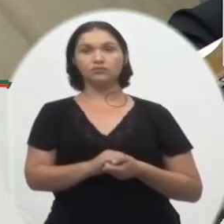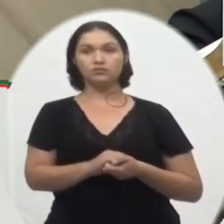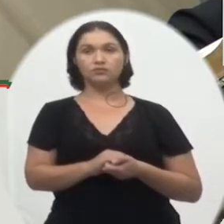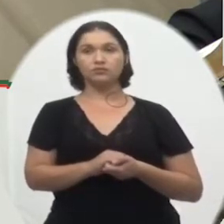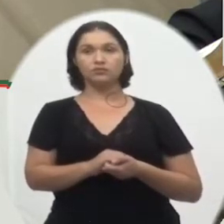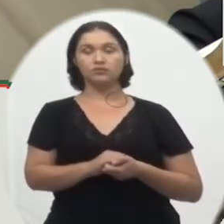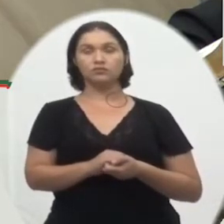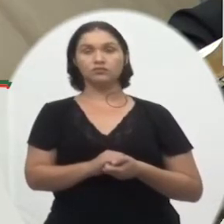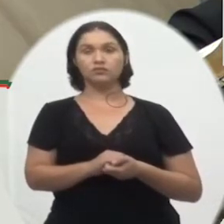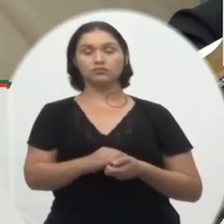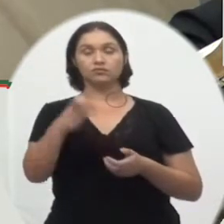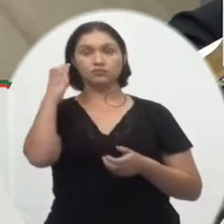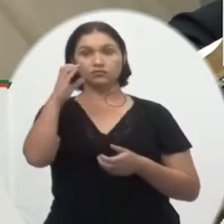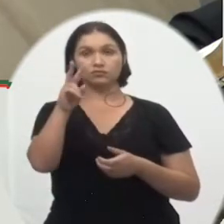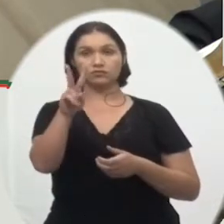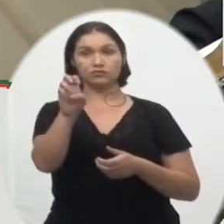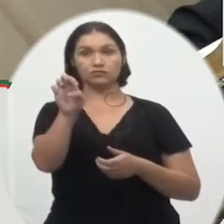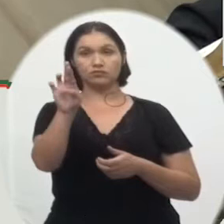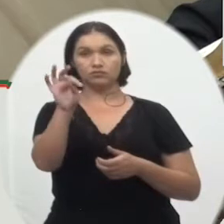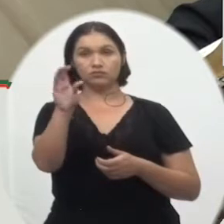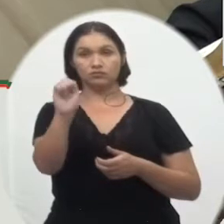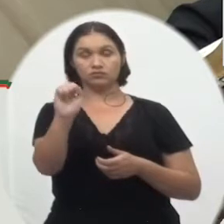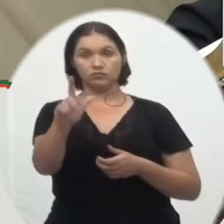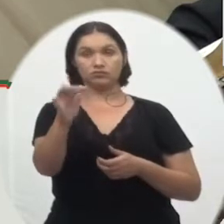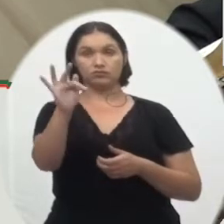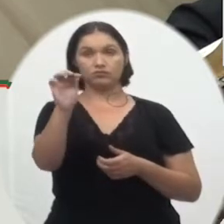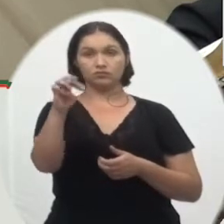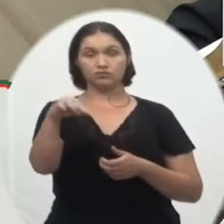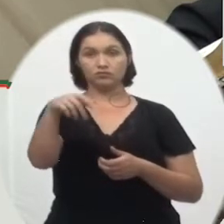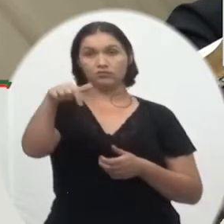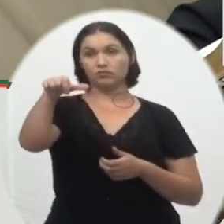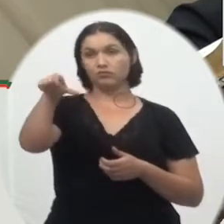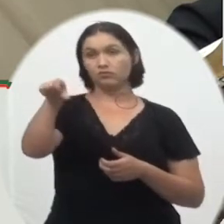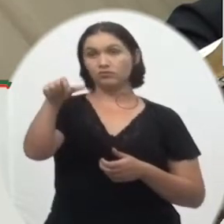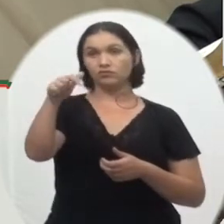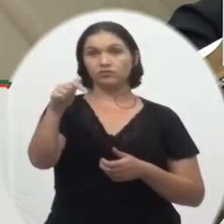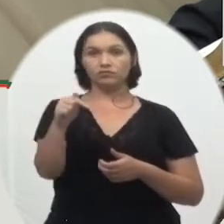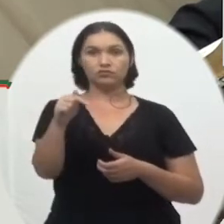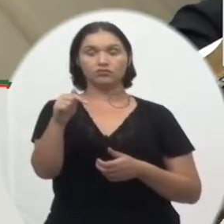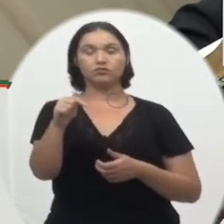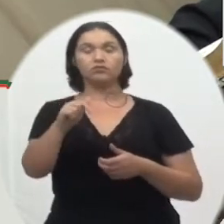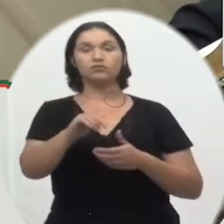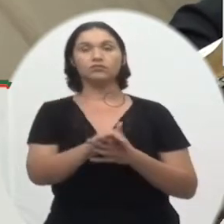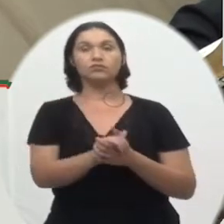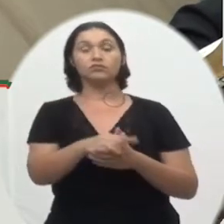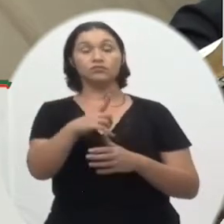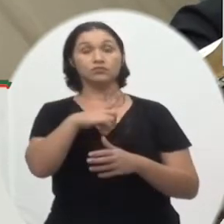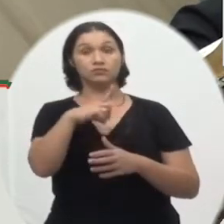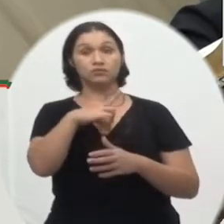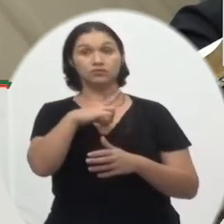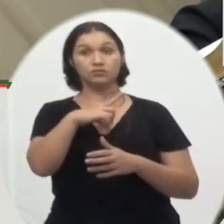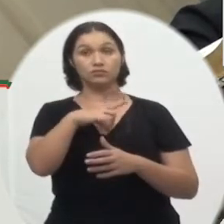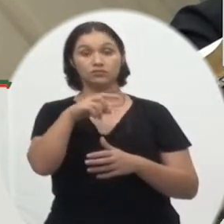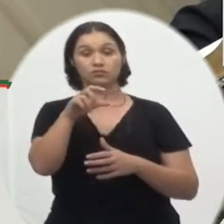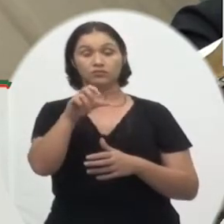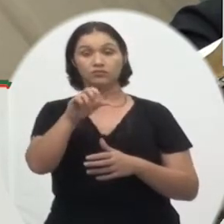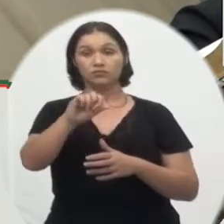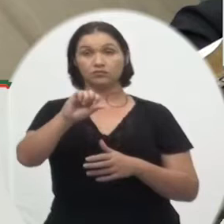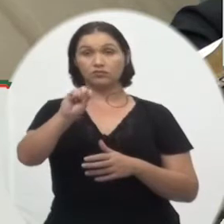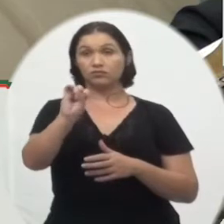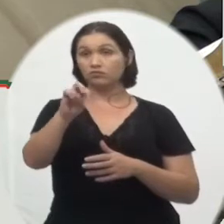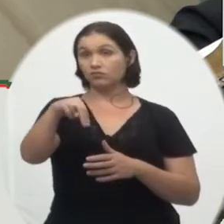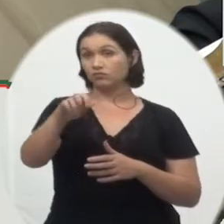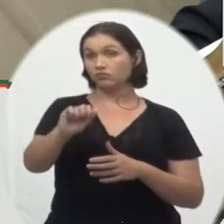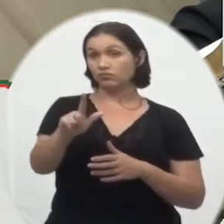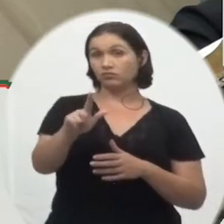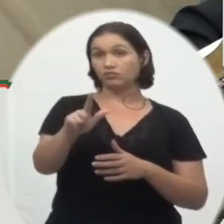A Rádio Vertical FM 97,7 possui abrangência de cobertura de sinal na maioria dos municípios